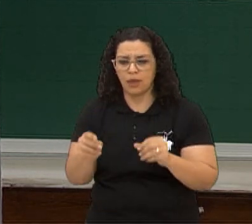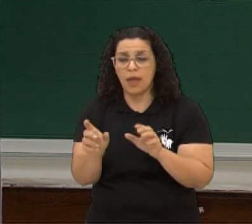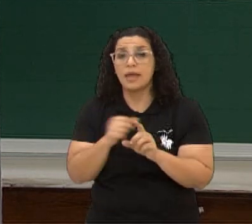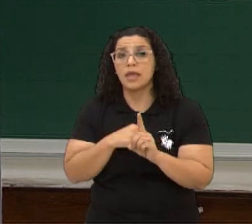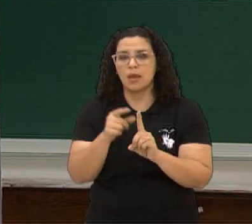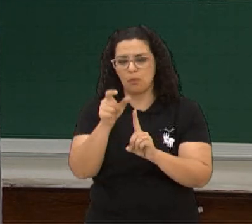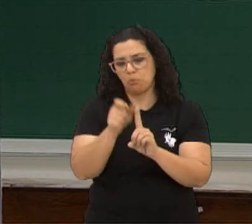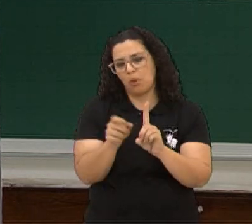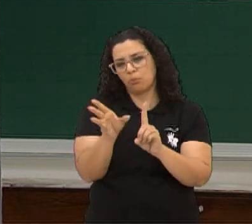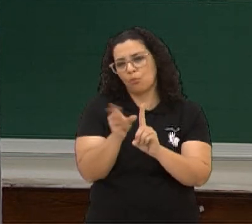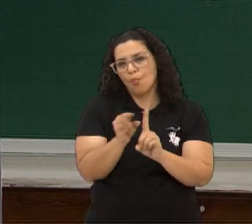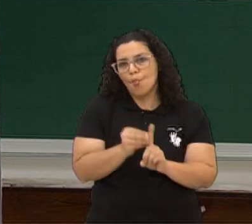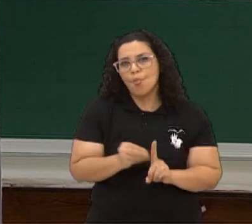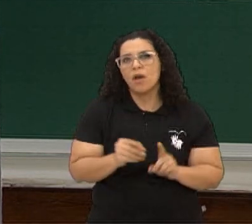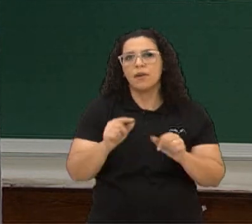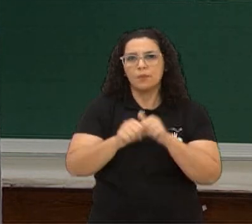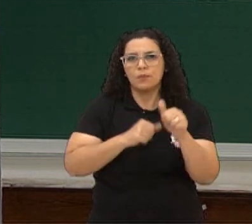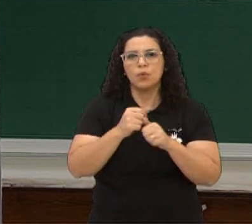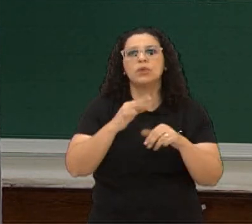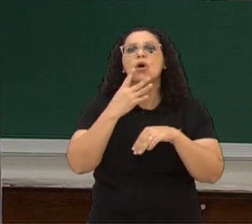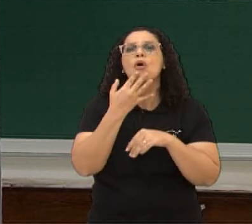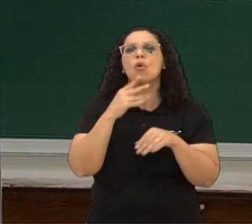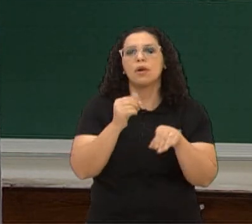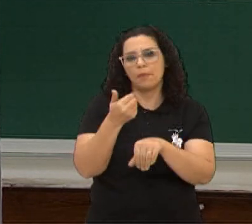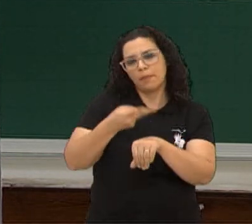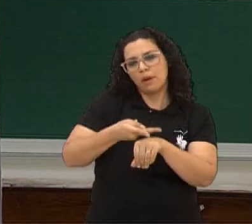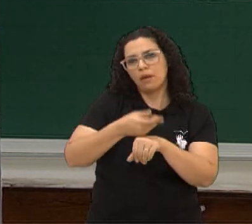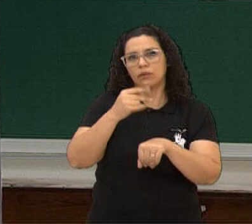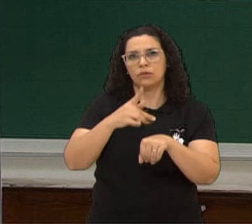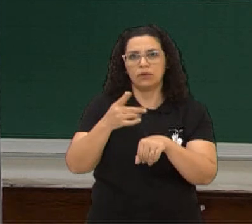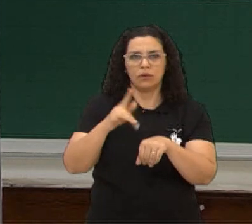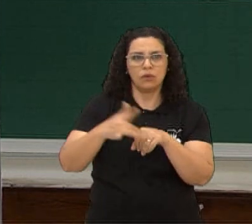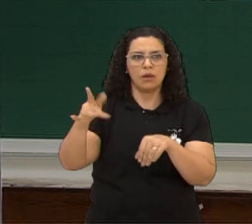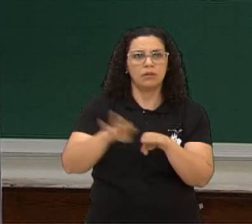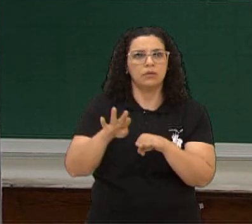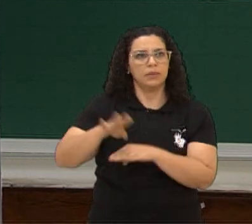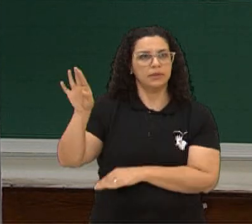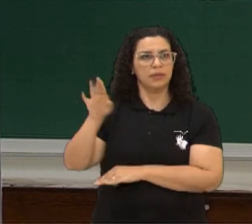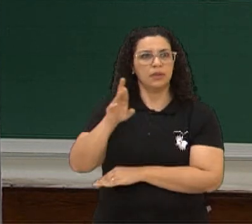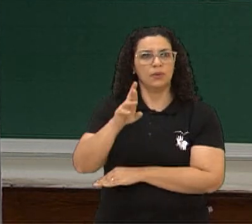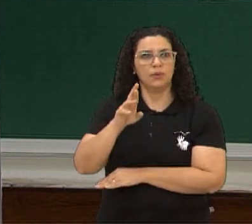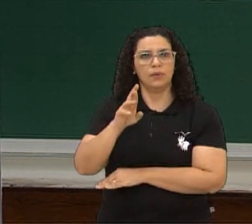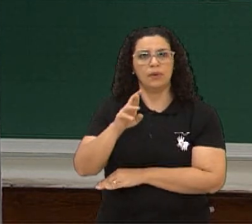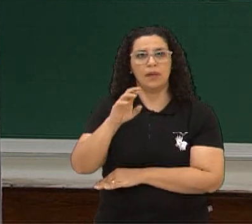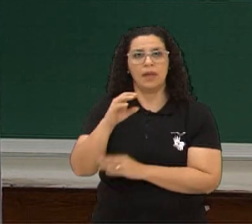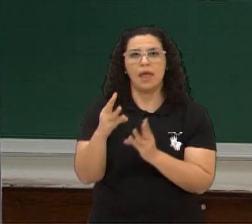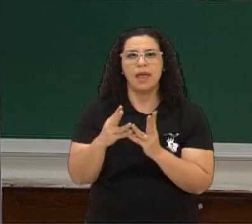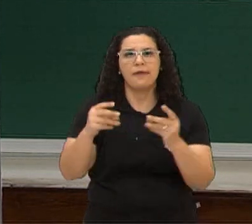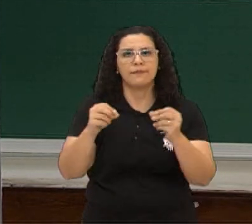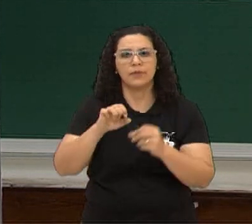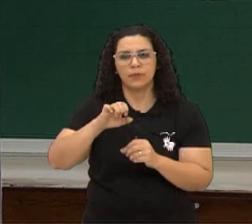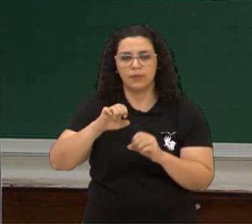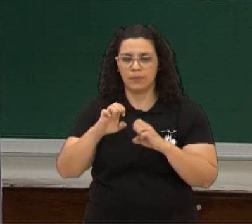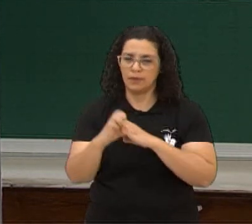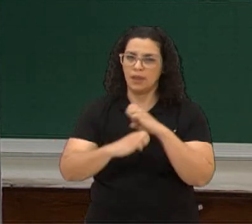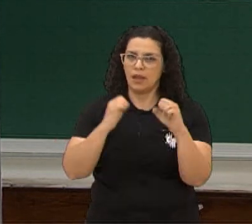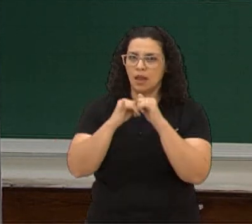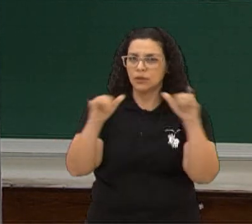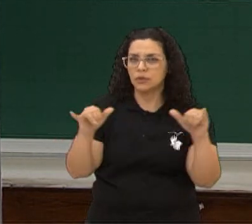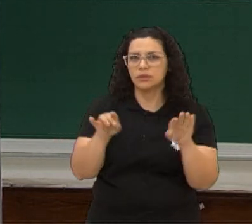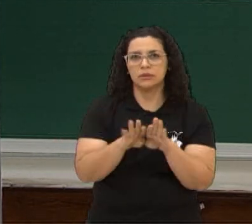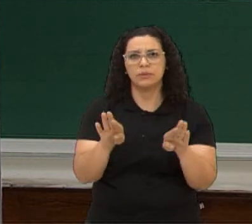da peça. Eletrólise aquosa também a gente tem o refino eletrolítico para produzir componentes que